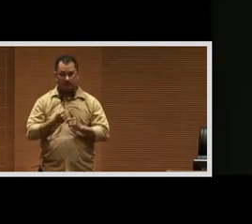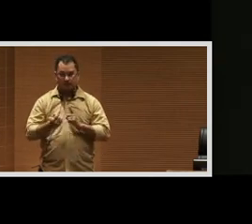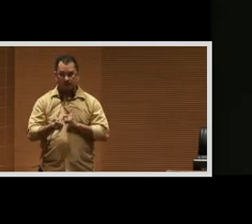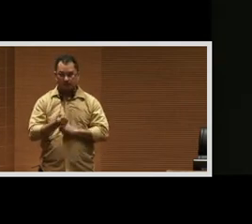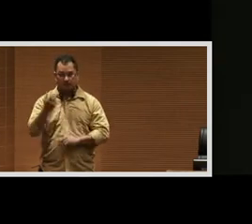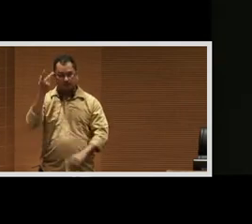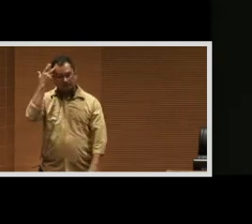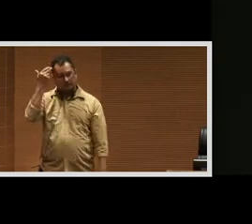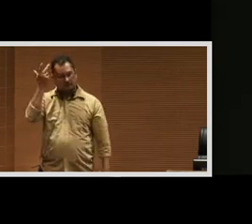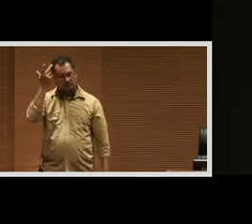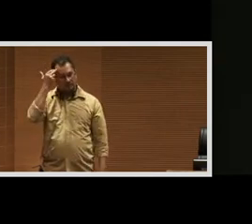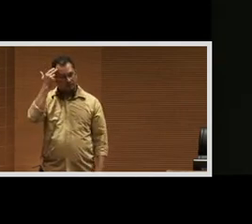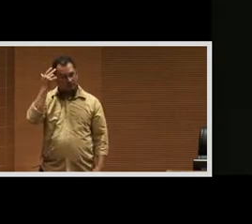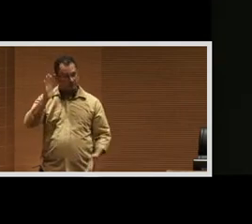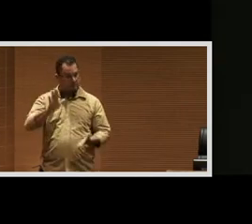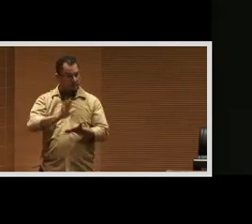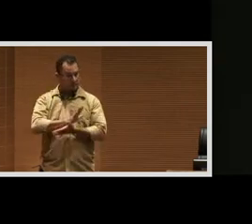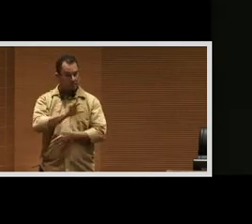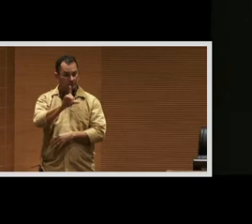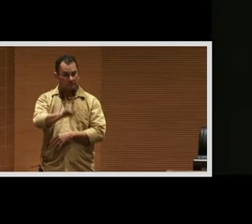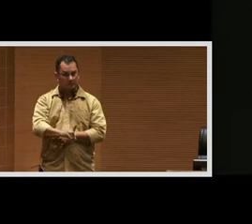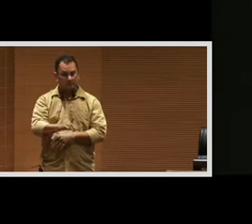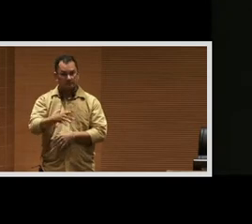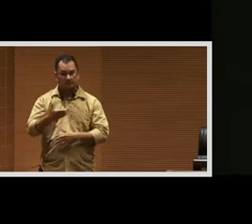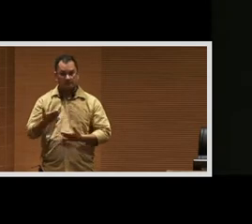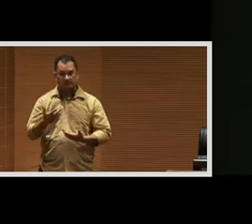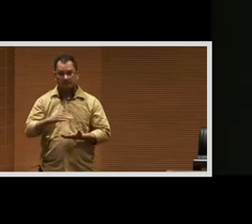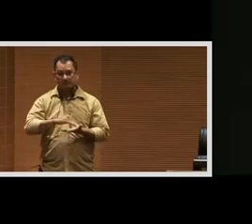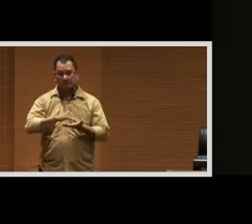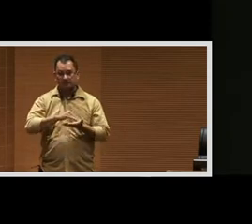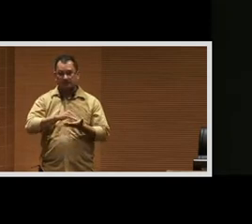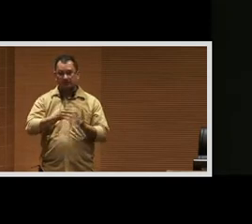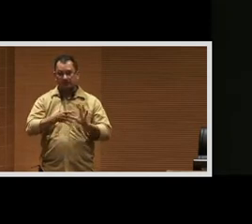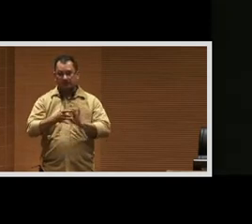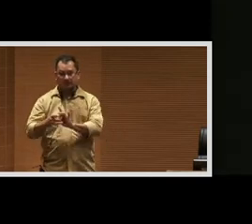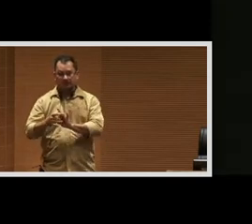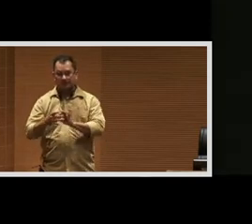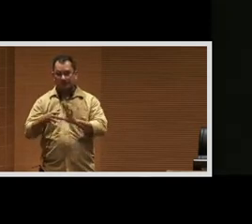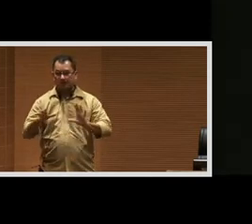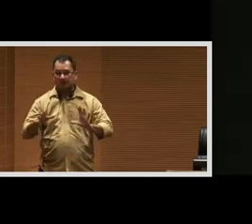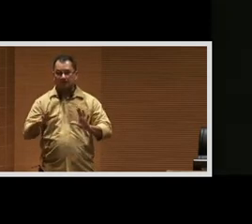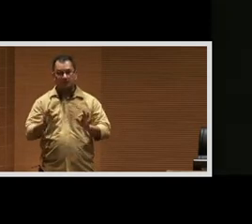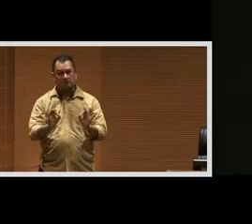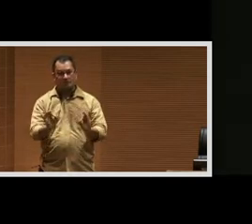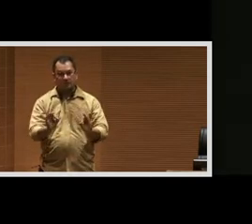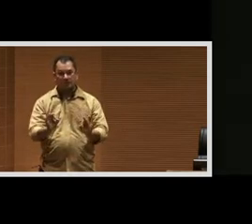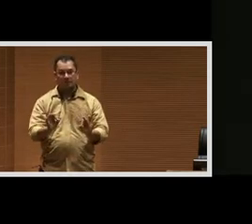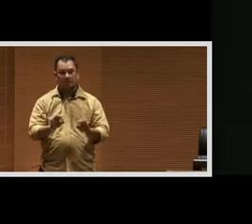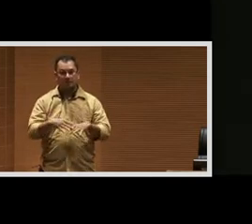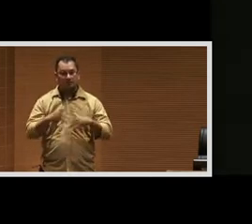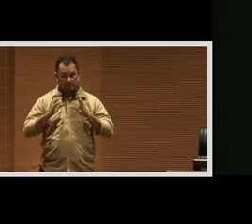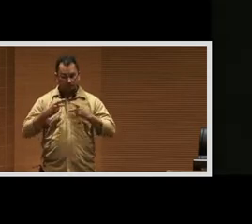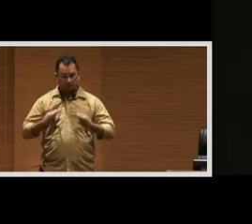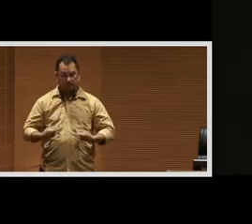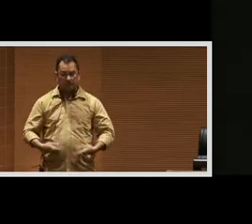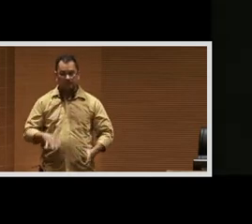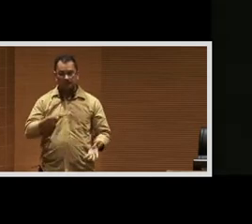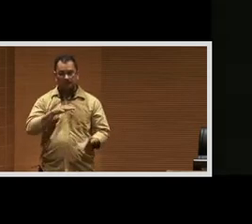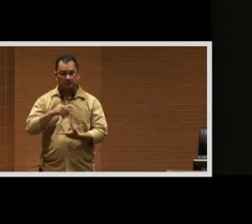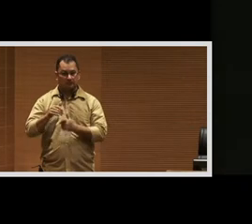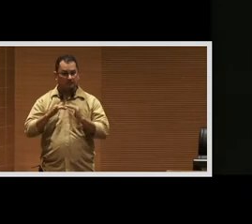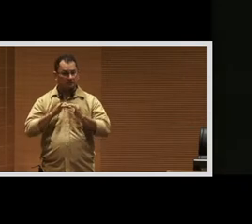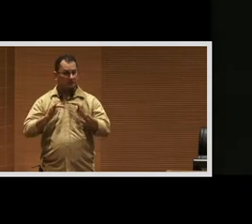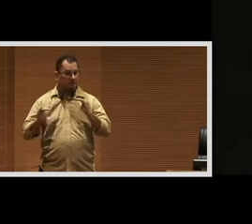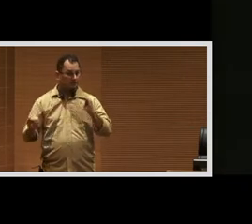naturaliza, destrói direitos, descontextualiza, naturaliza o mundo humano e a desigualdade,